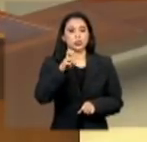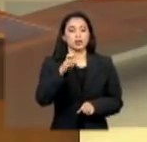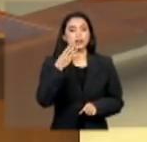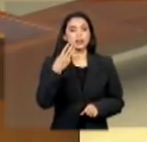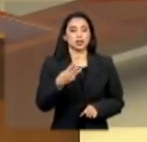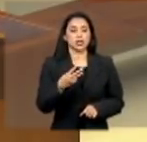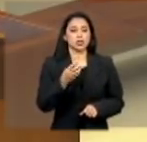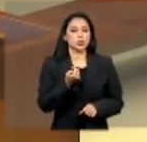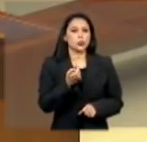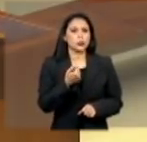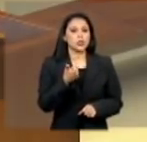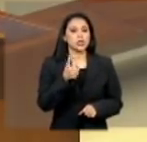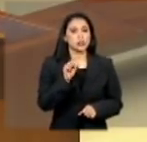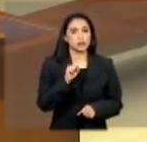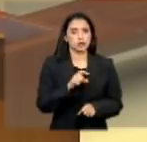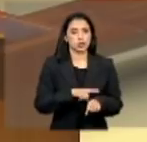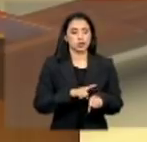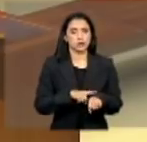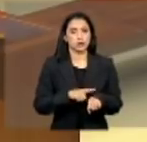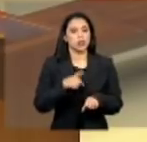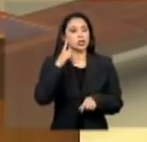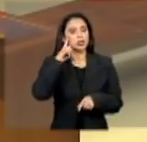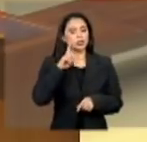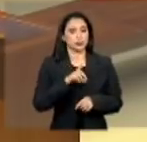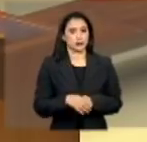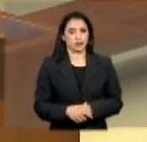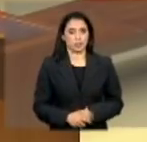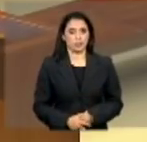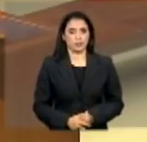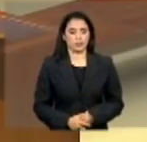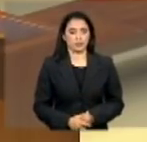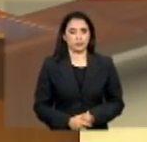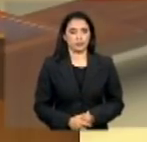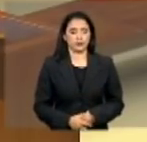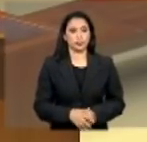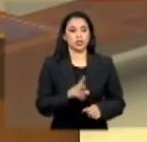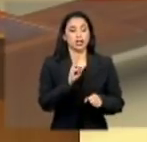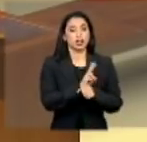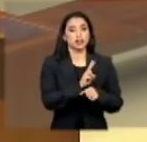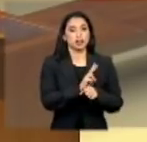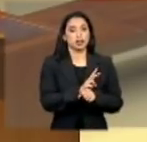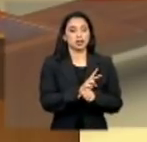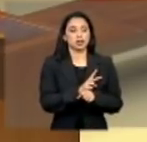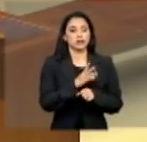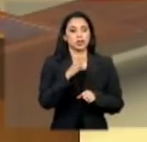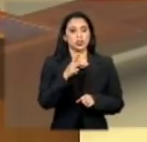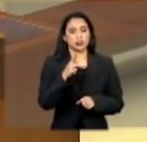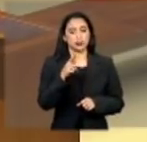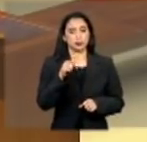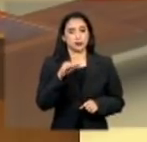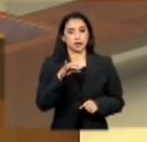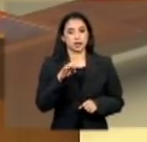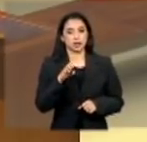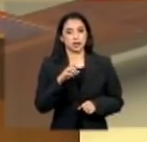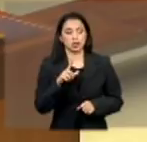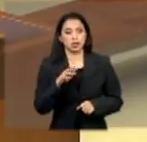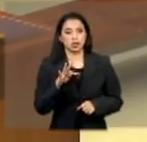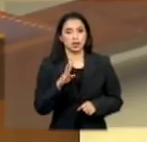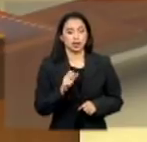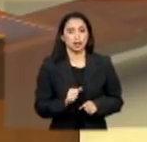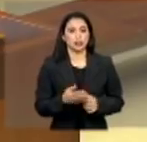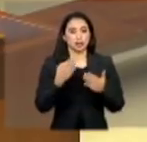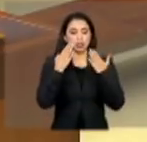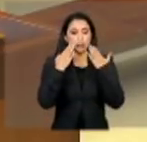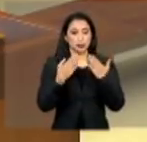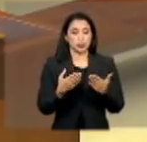18 horas daquele dia a defesa do paciente e cut apresentou suas alegações finais em